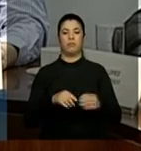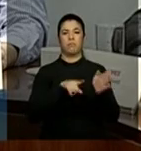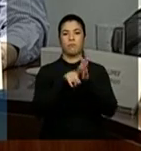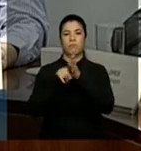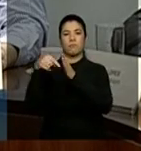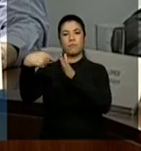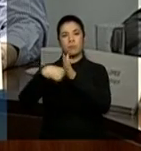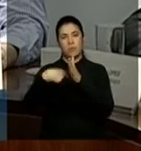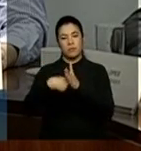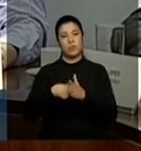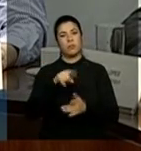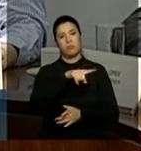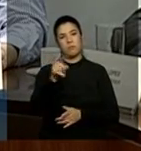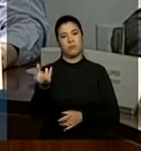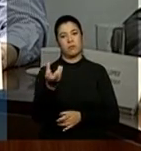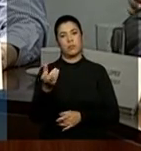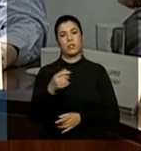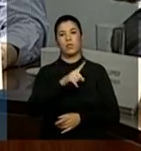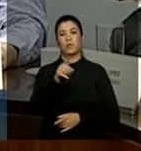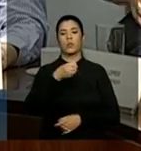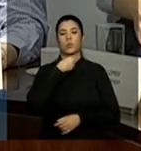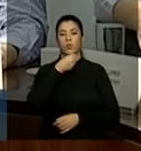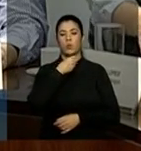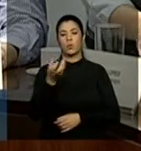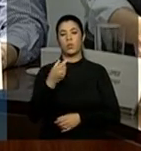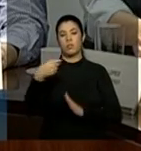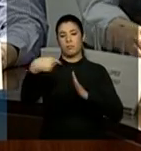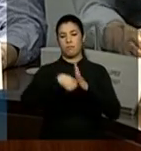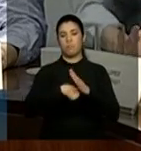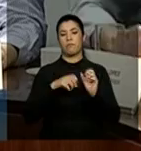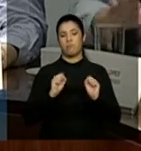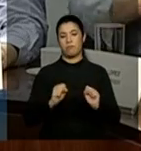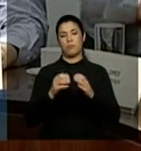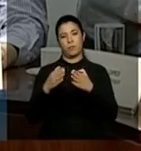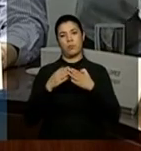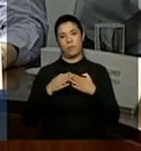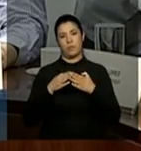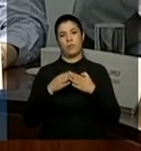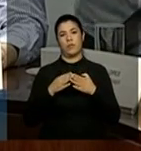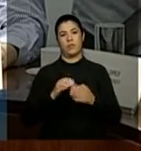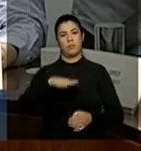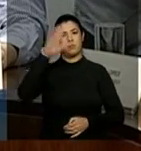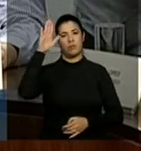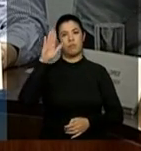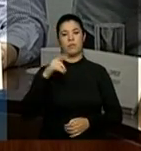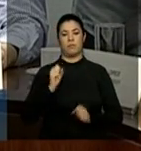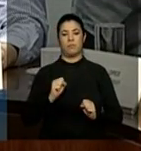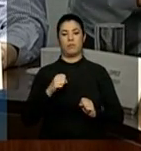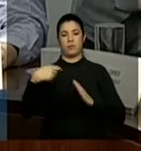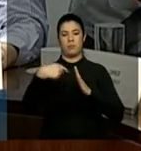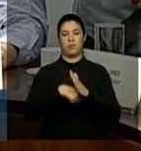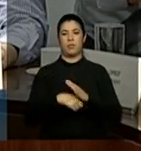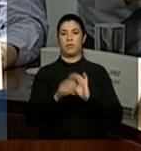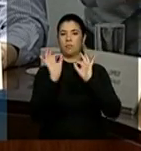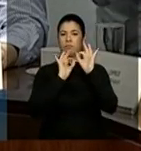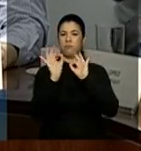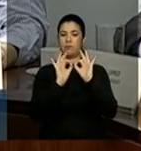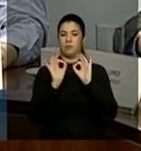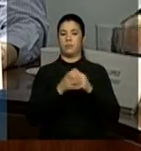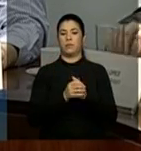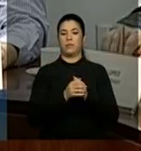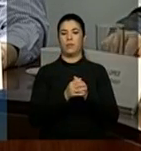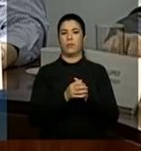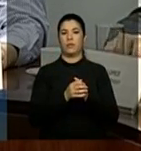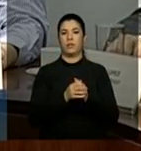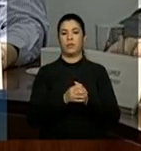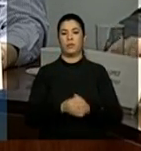questões, questionamentos. Se as pessoas quiserem, os jornalistas aqui presentes, querem fazer algum questionamento, com gentileza, é só levantar a mão que eu administro aqui. Catarina, do